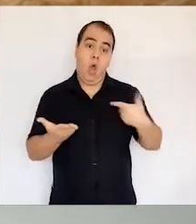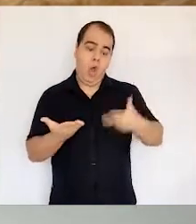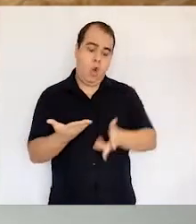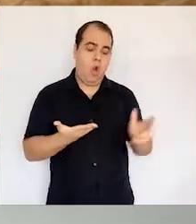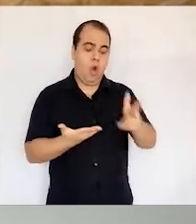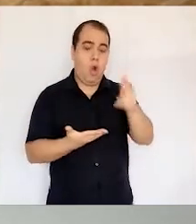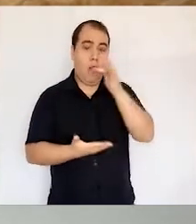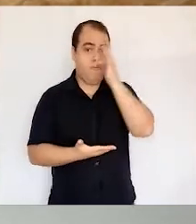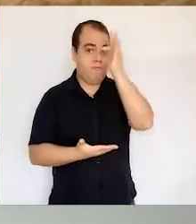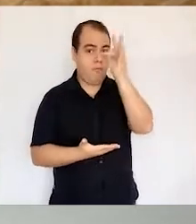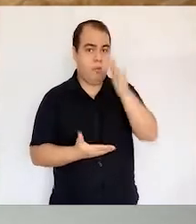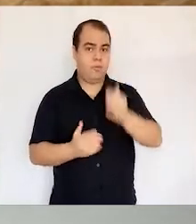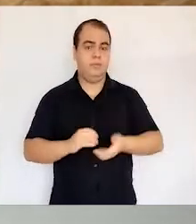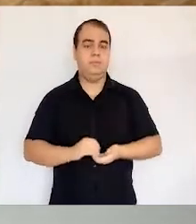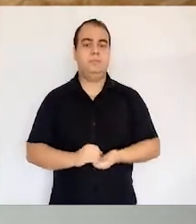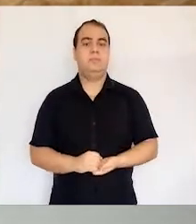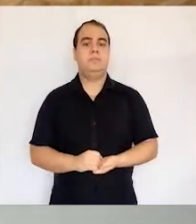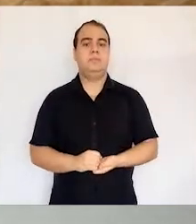a florzinha, tá bom?